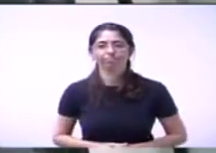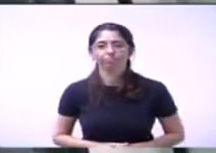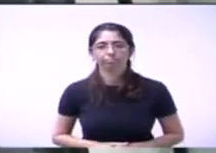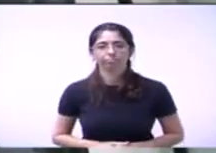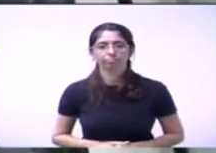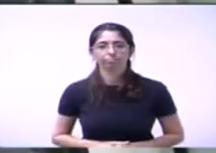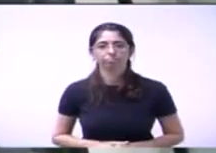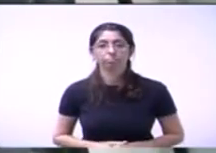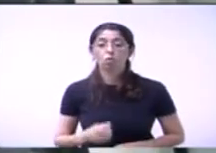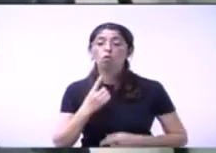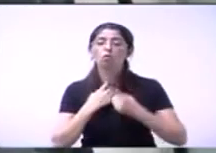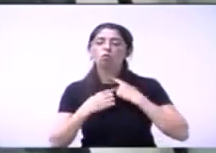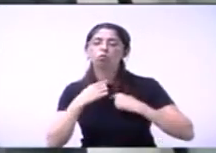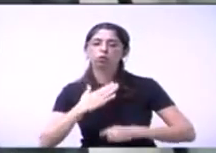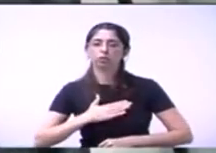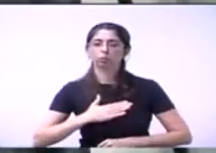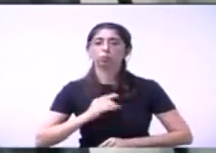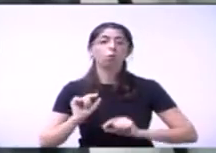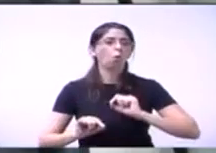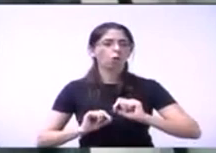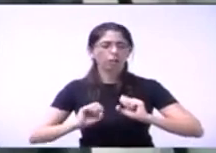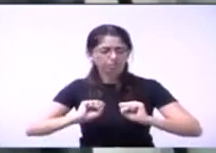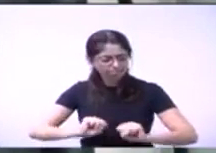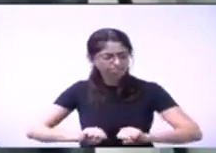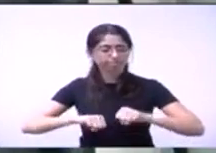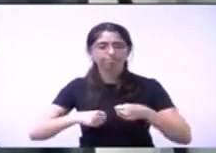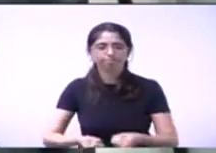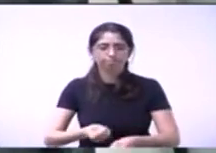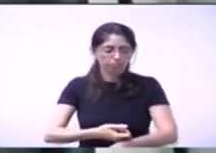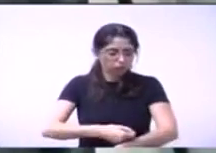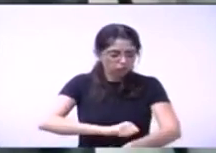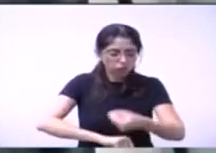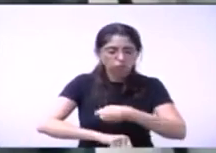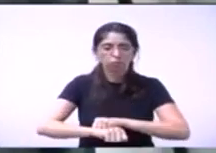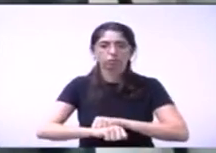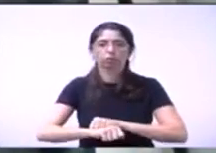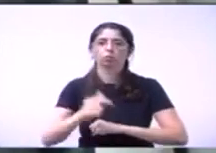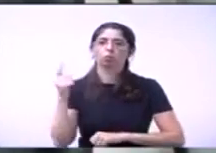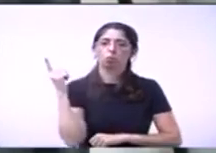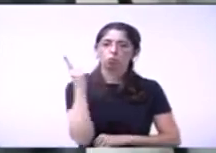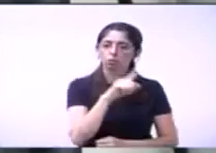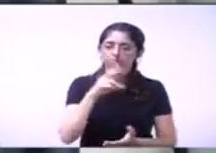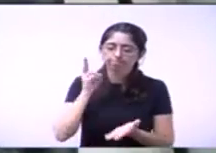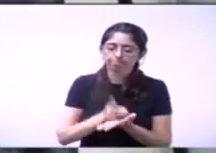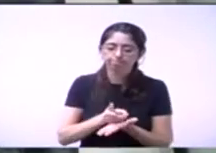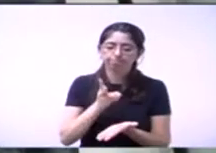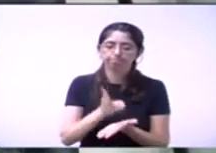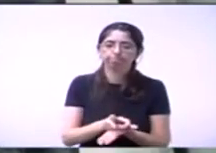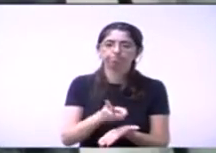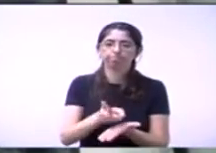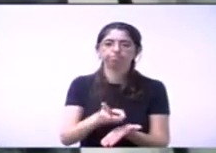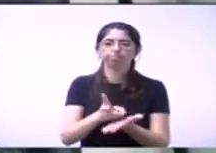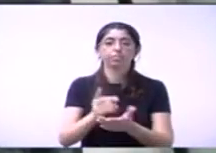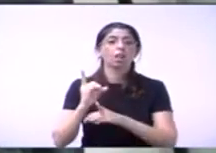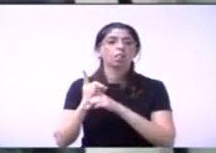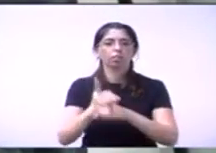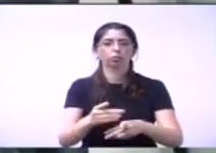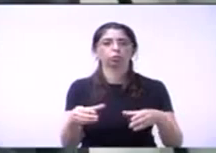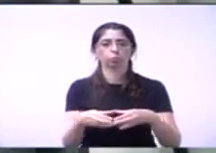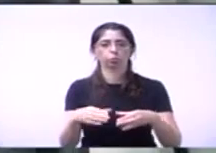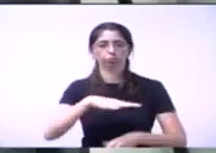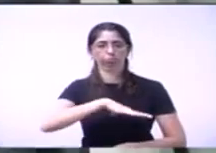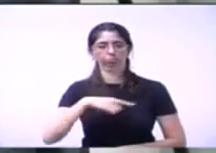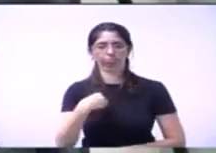Entro com a vontade imensa de conseguir permanecer honrando o nome desse partido aqui na nossa